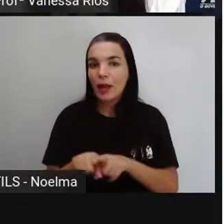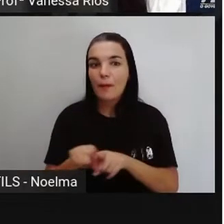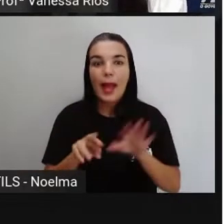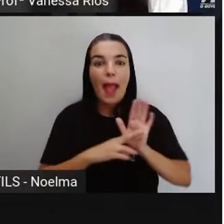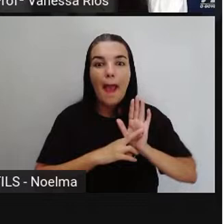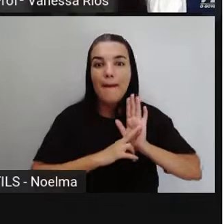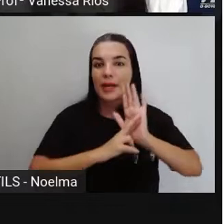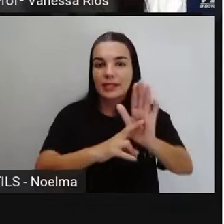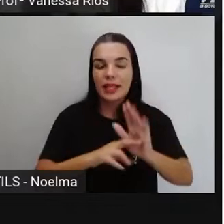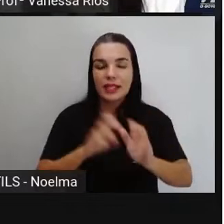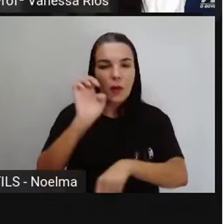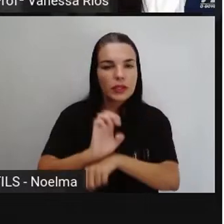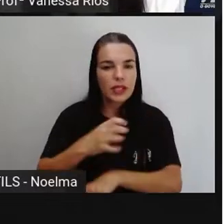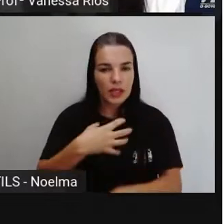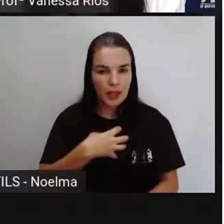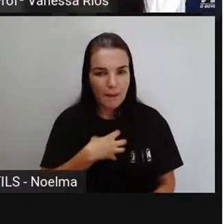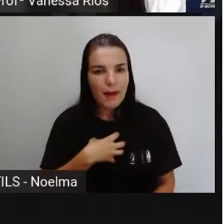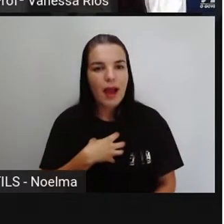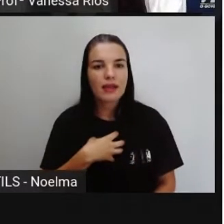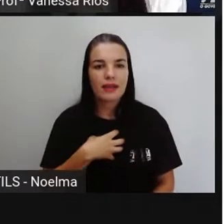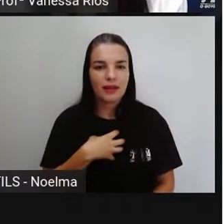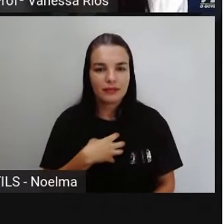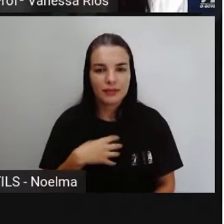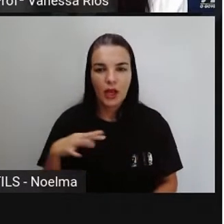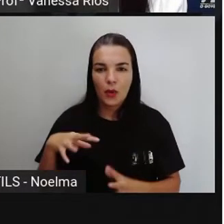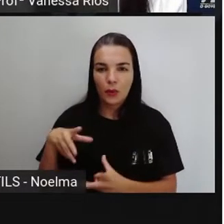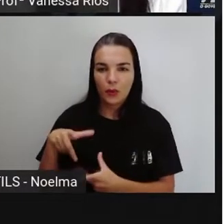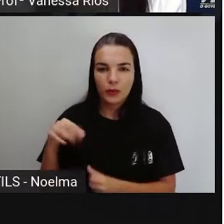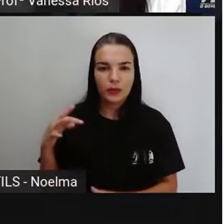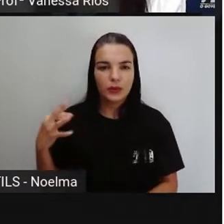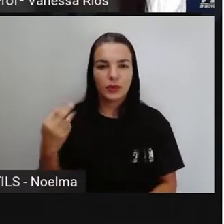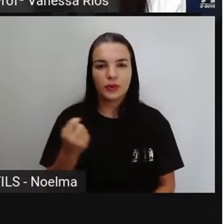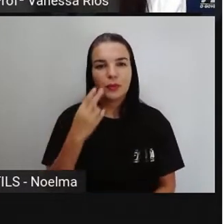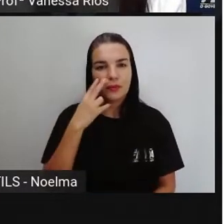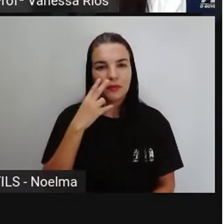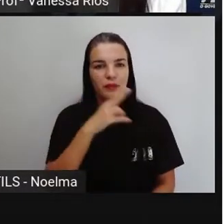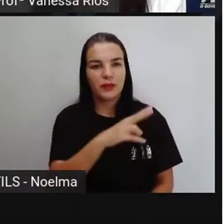da Bahia no mundo inteiro.